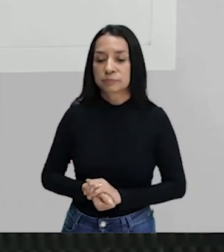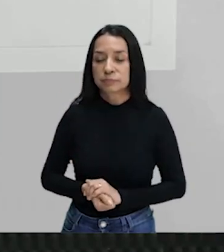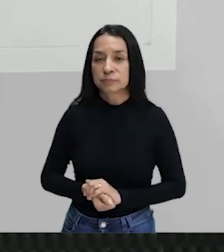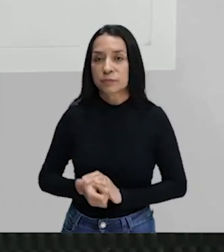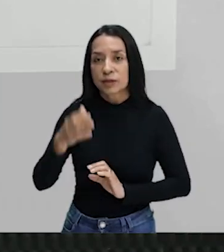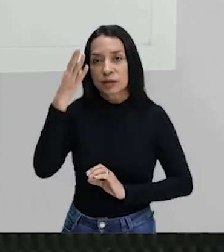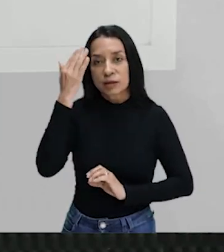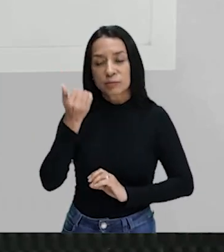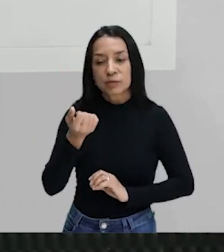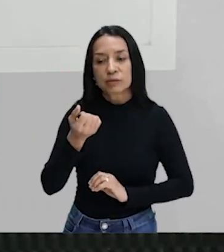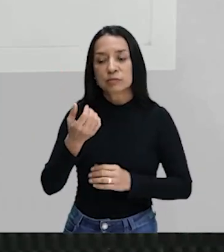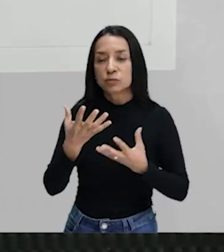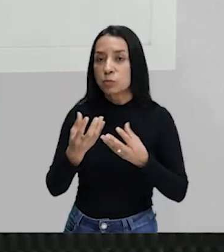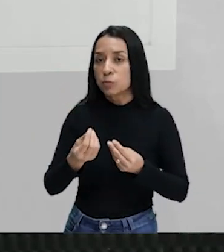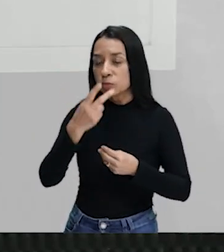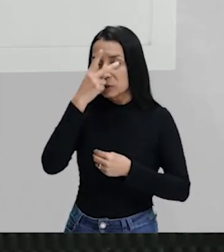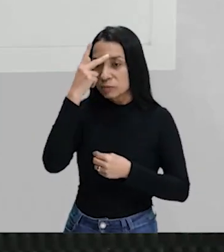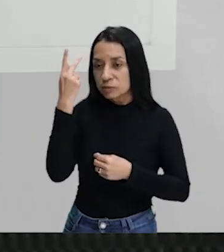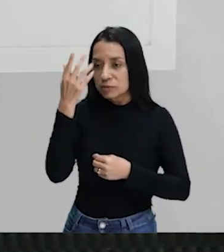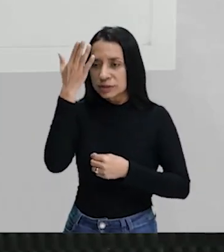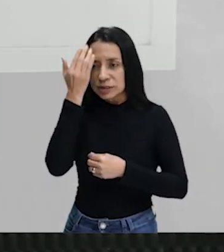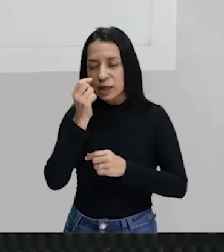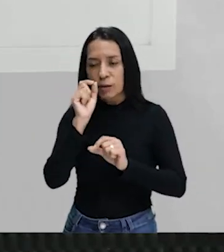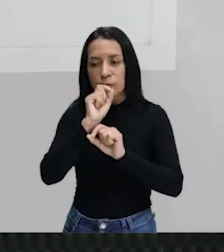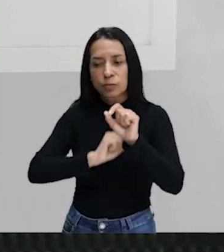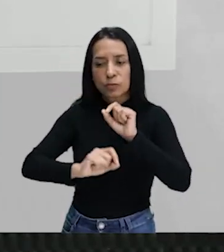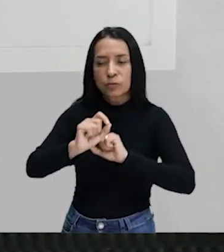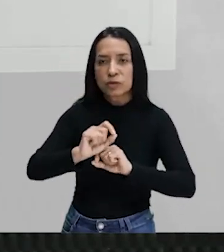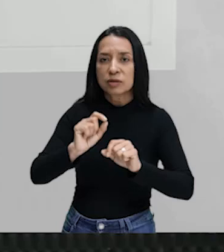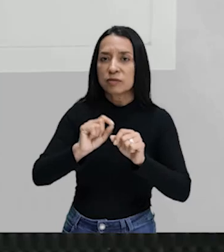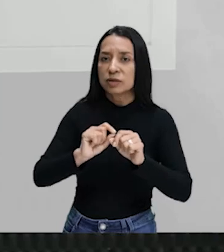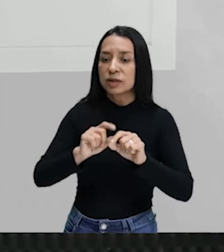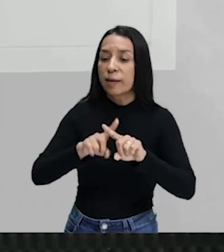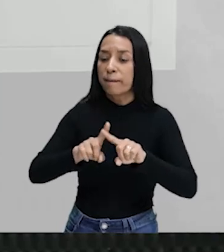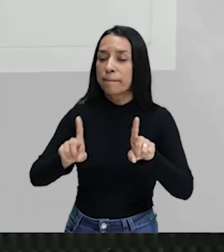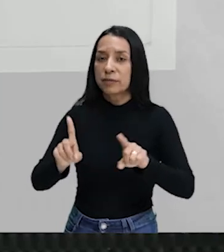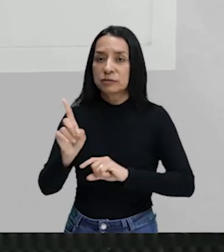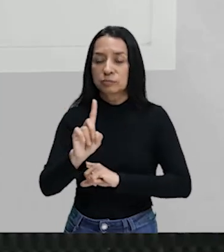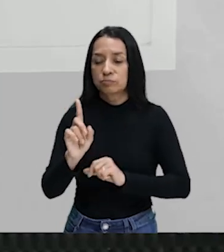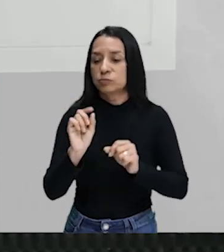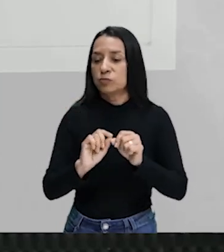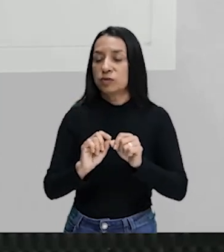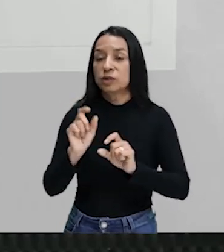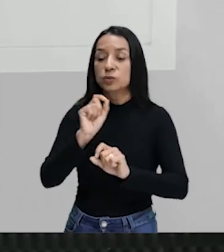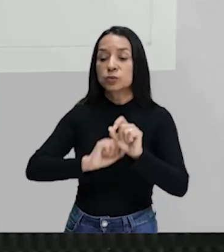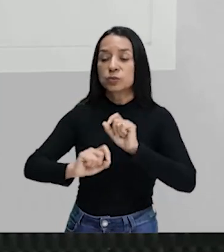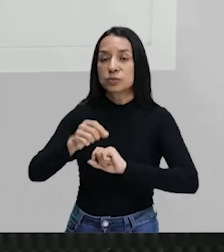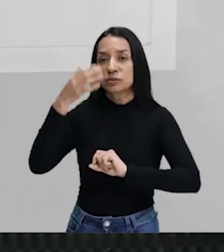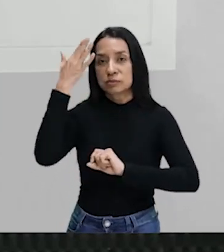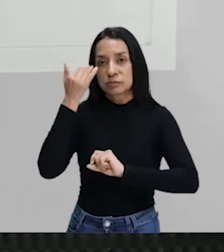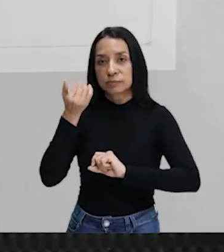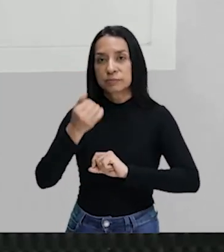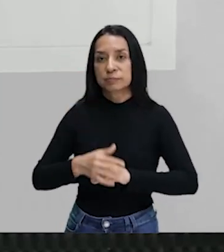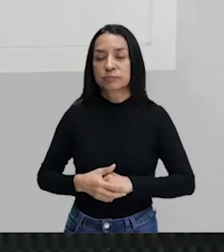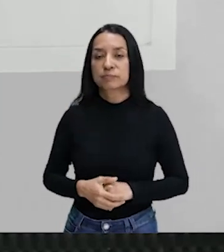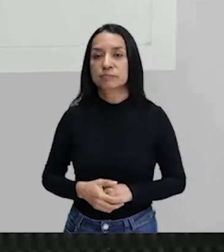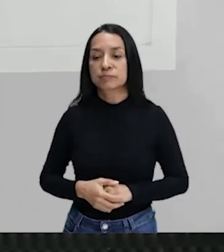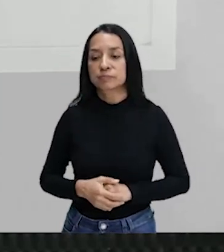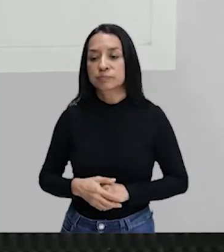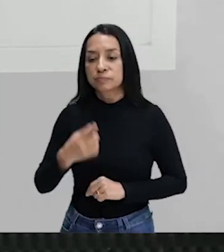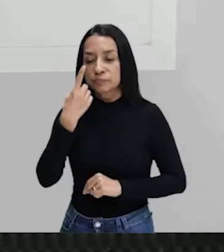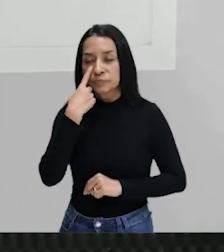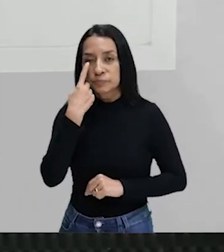muita gente sabe o que deve fazer, mas não faz aquilo que sabe. Ok? Olha